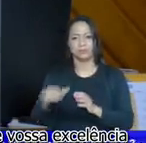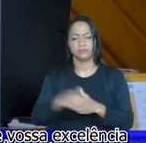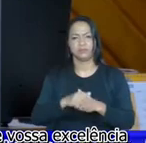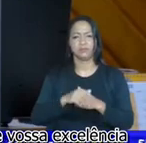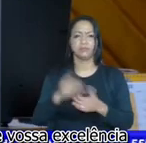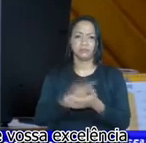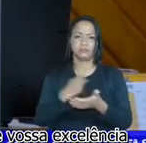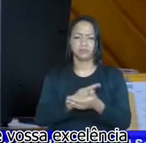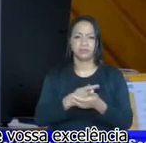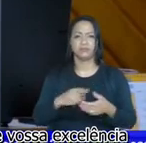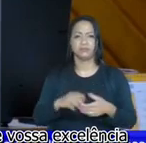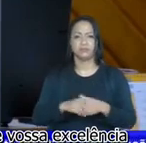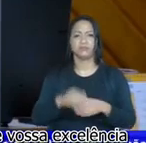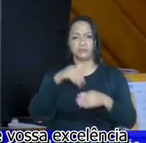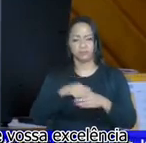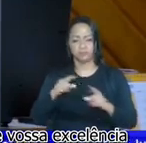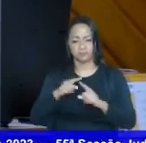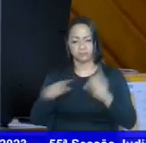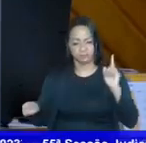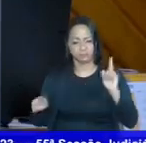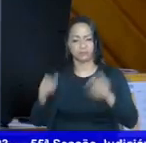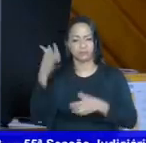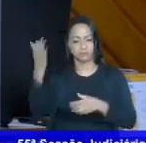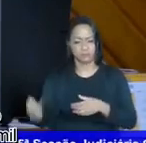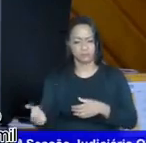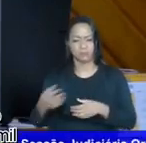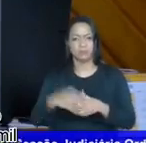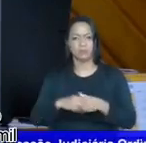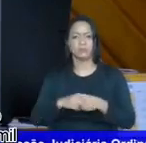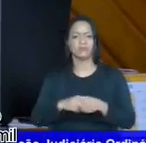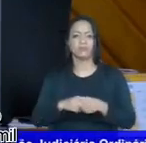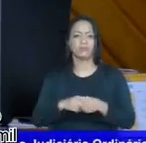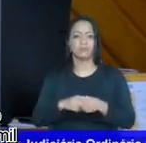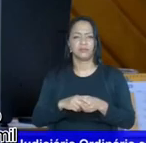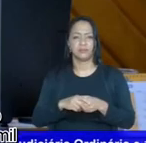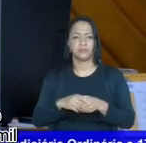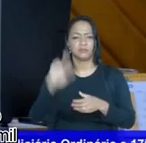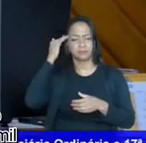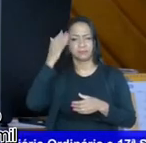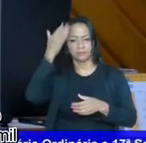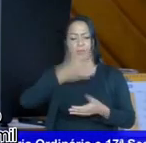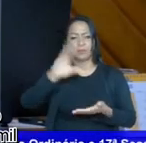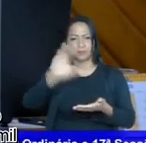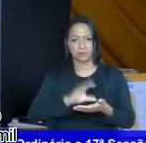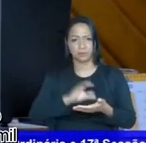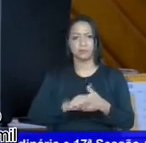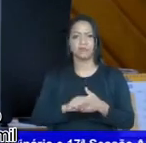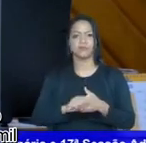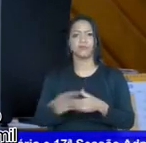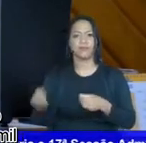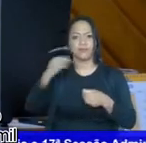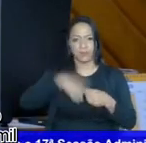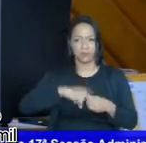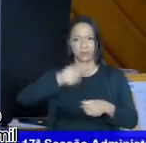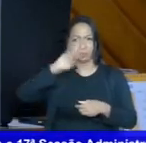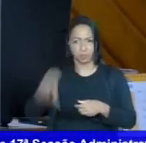essa irregularidade, com o voto divergente de Vossa Excelência, por entender que havendo a comprovação, então não haveria o dever de restituição